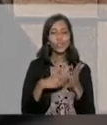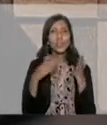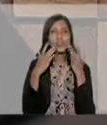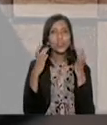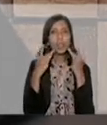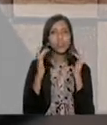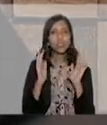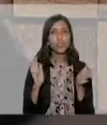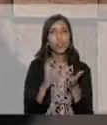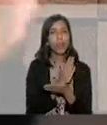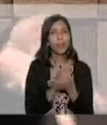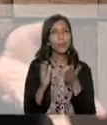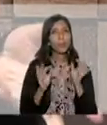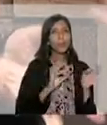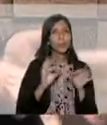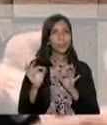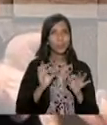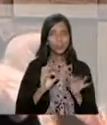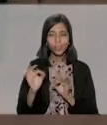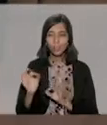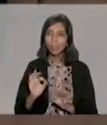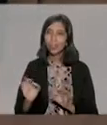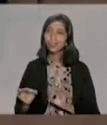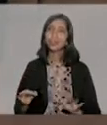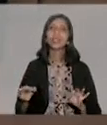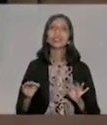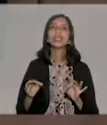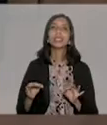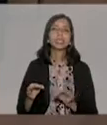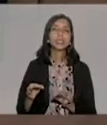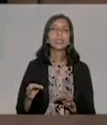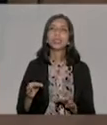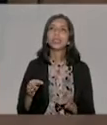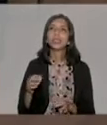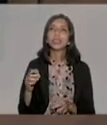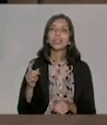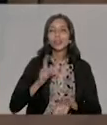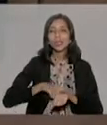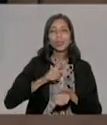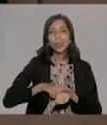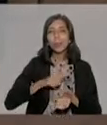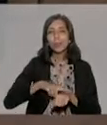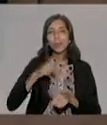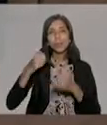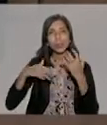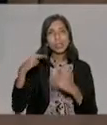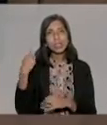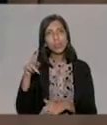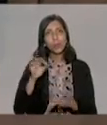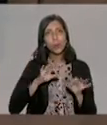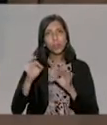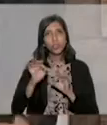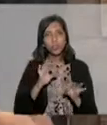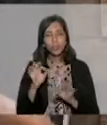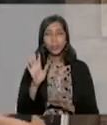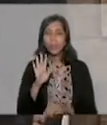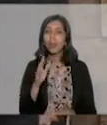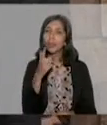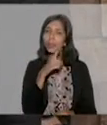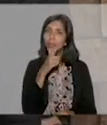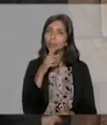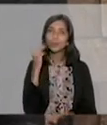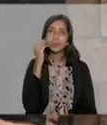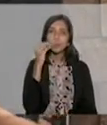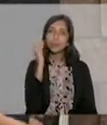para teatro. Agora eu estou com alguns projetos, eu fiz um musical. Já entrou nessa história que não deu para a gente falar que no programa que está acabando, mas foi uma outra